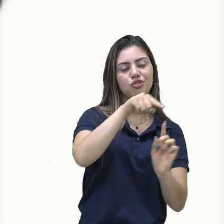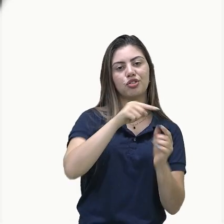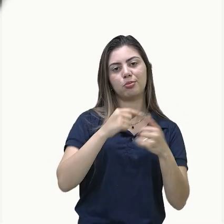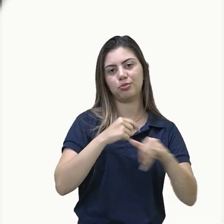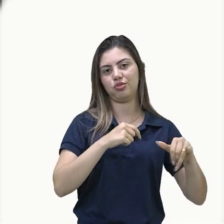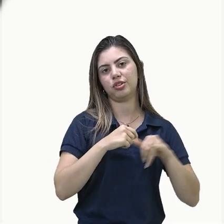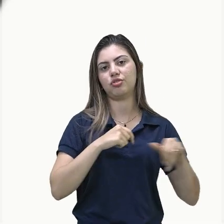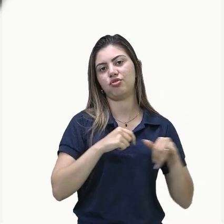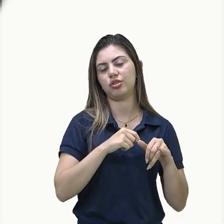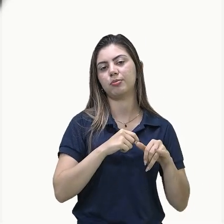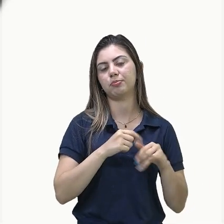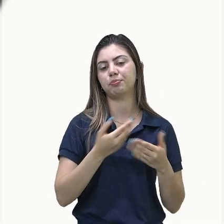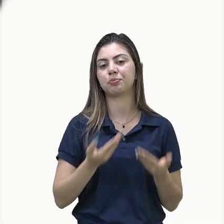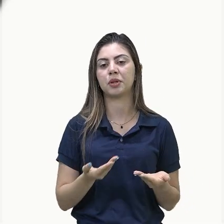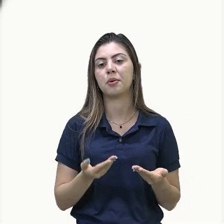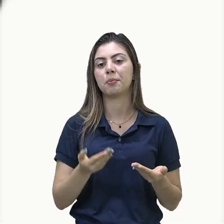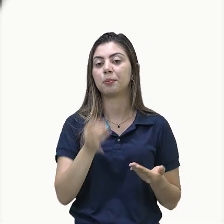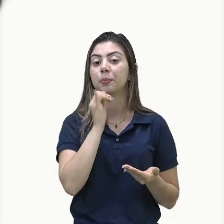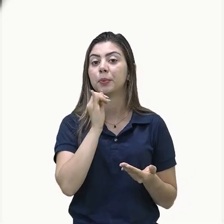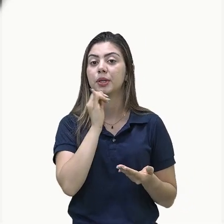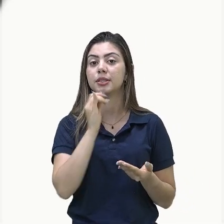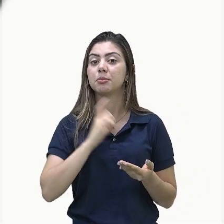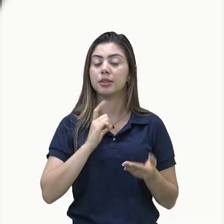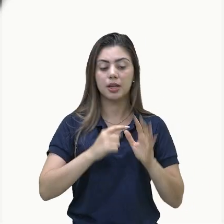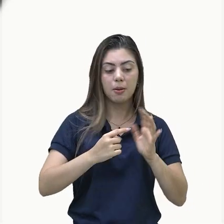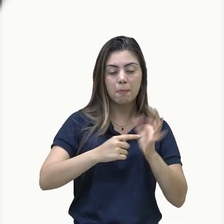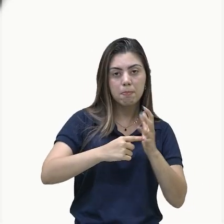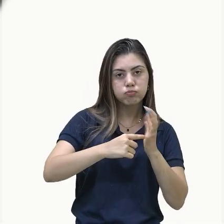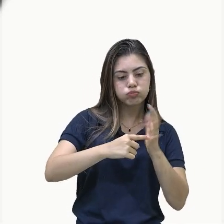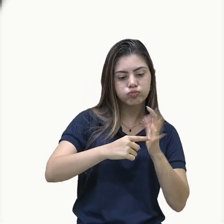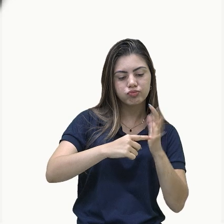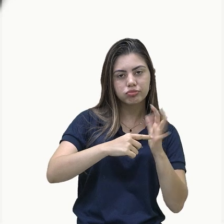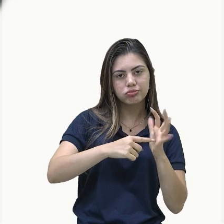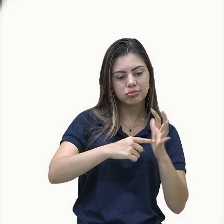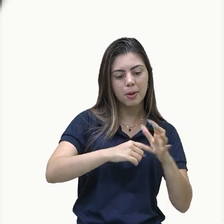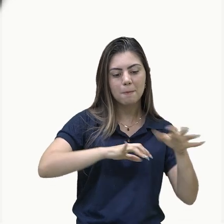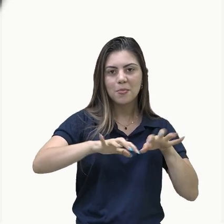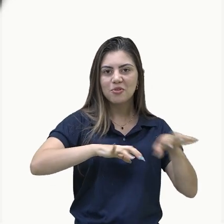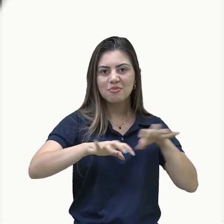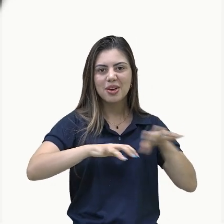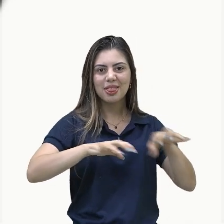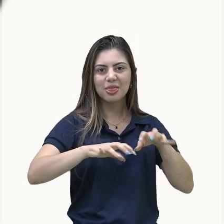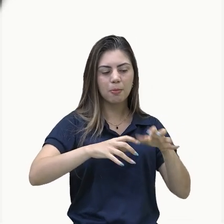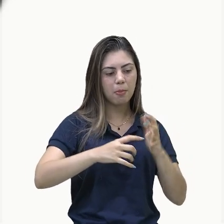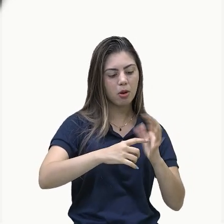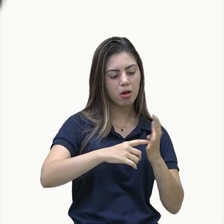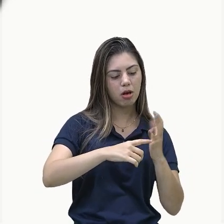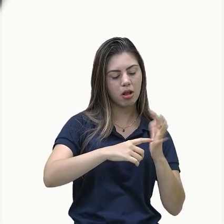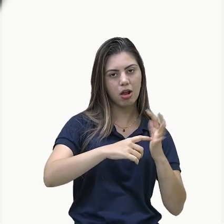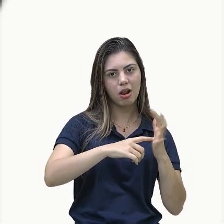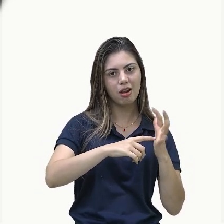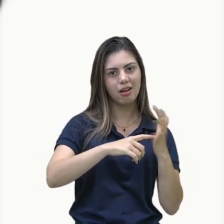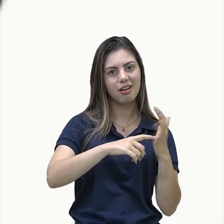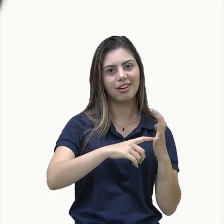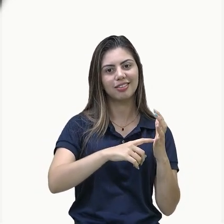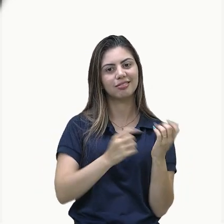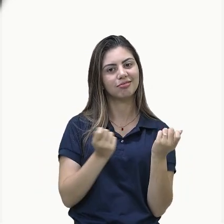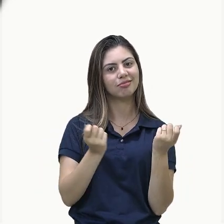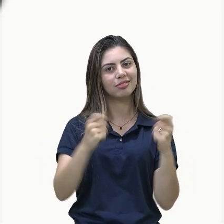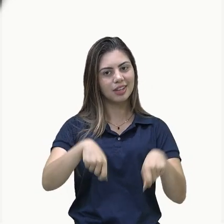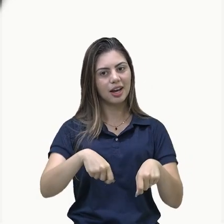também, como, por exemplo, a energia mecânica, a energia de movimento, que faz com que haja movimento